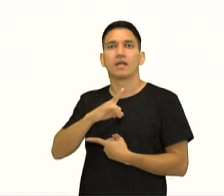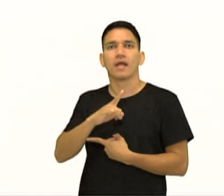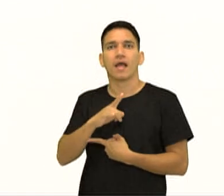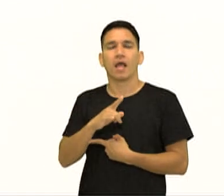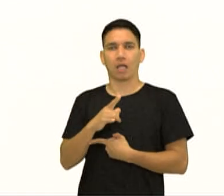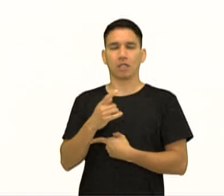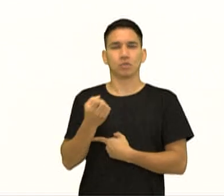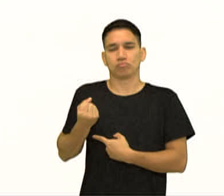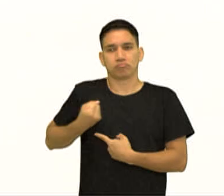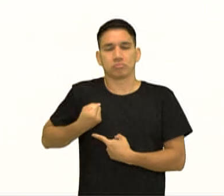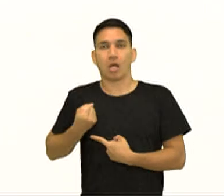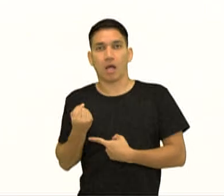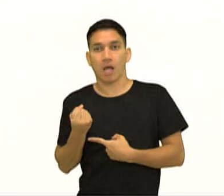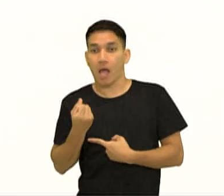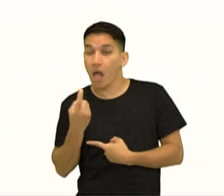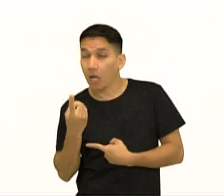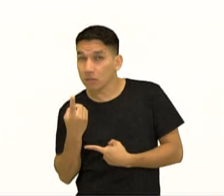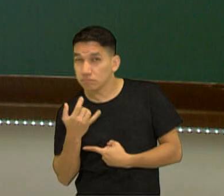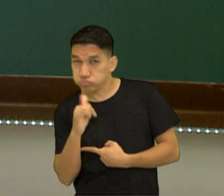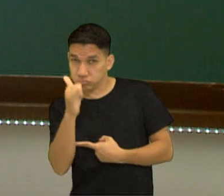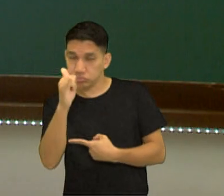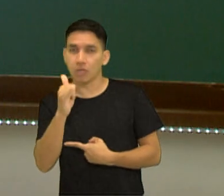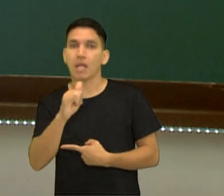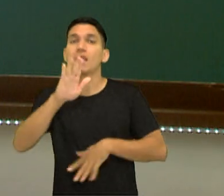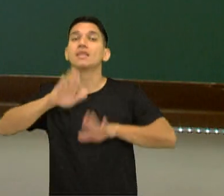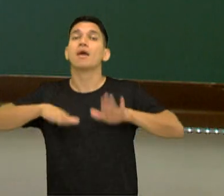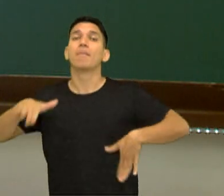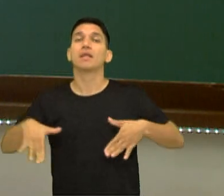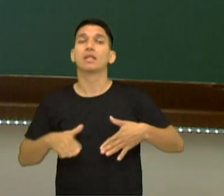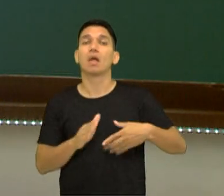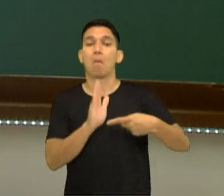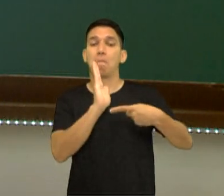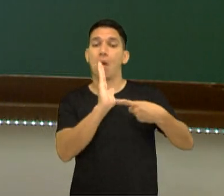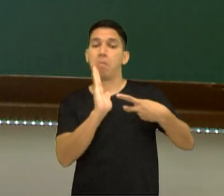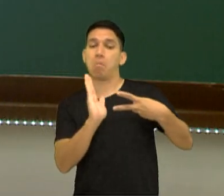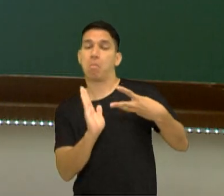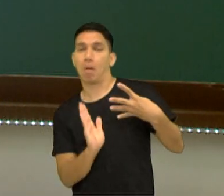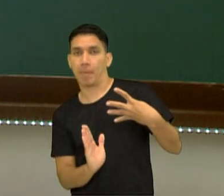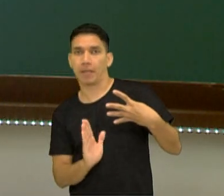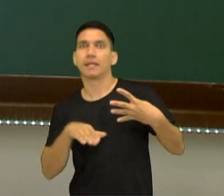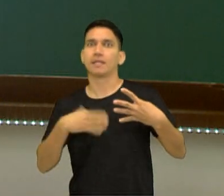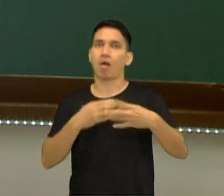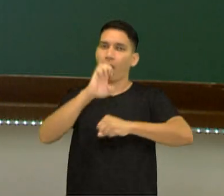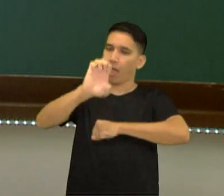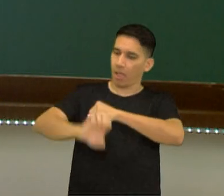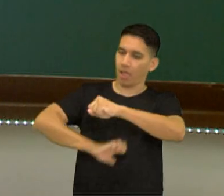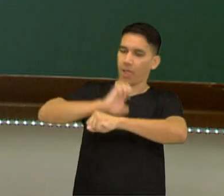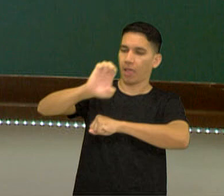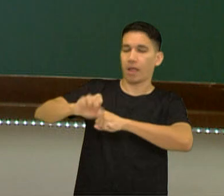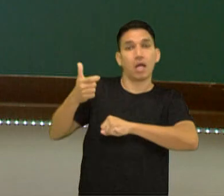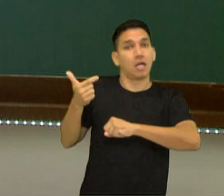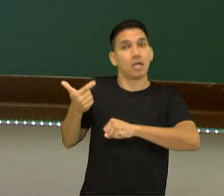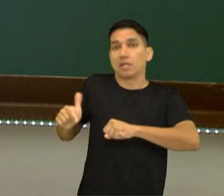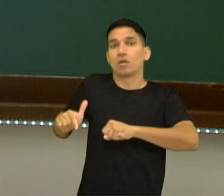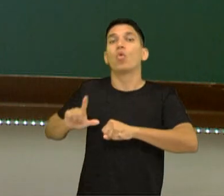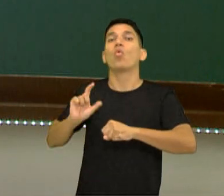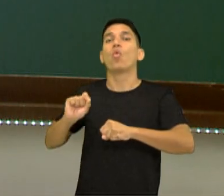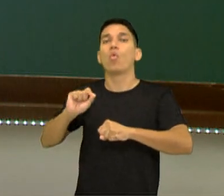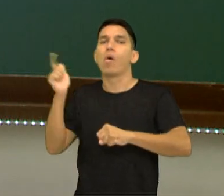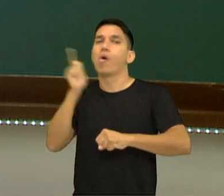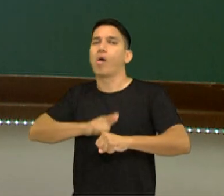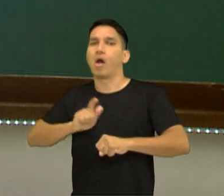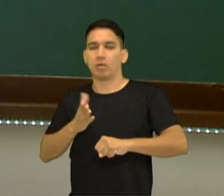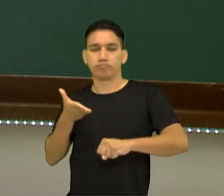acordo com a órbita estacionária na qual se encontram. Os elétrons não possuiriam, portanto, a capacidade de ocupar